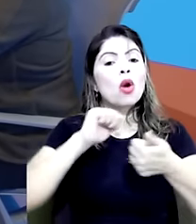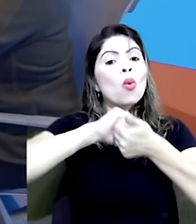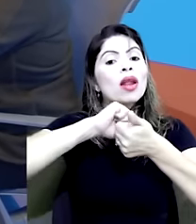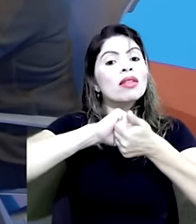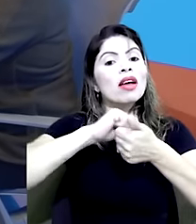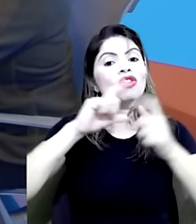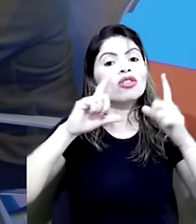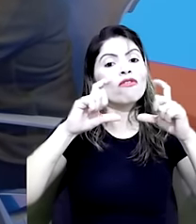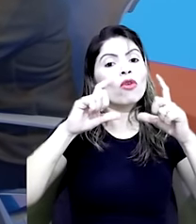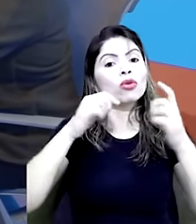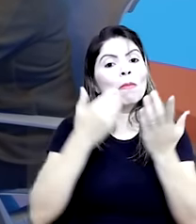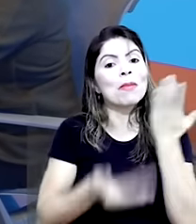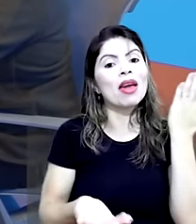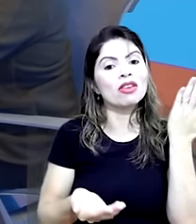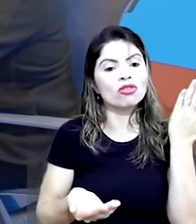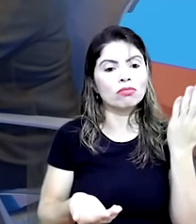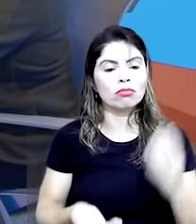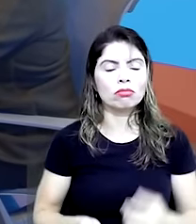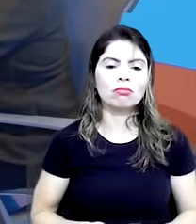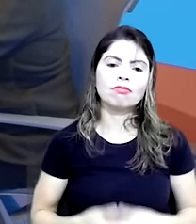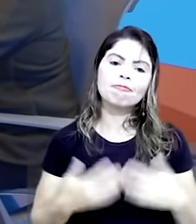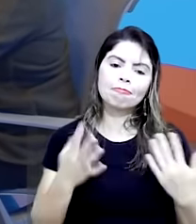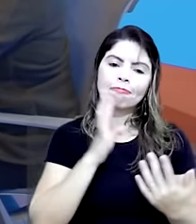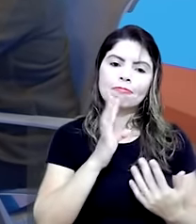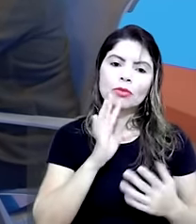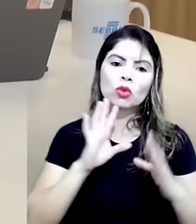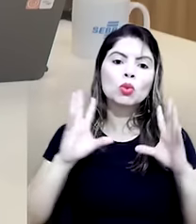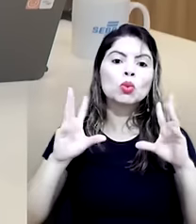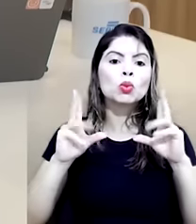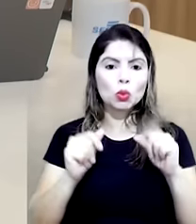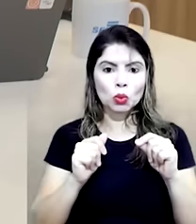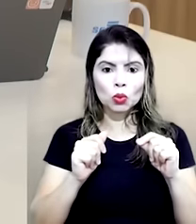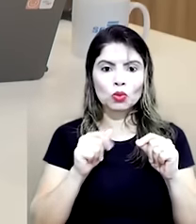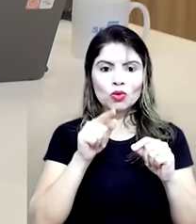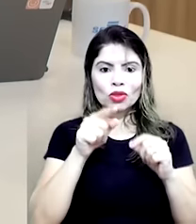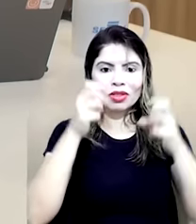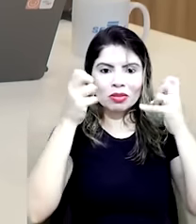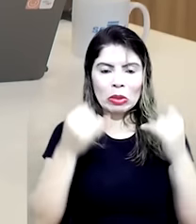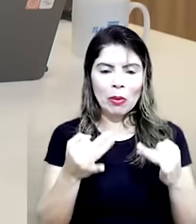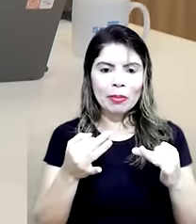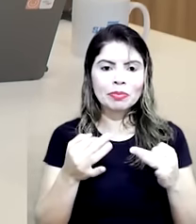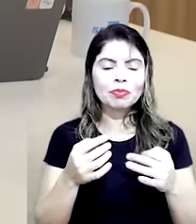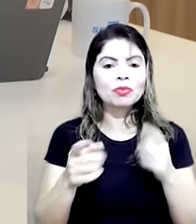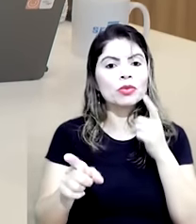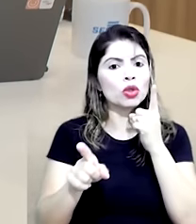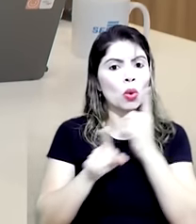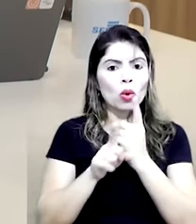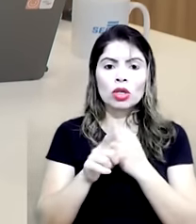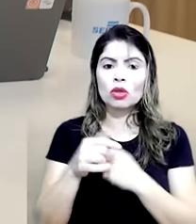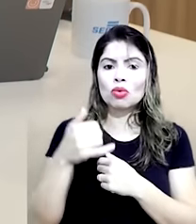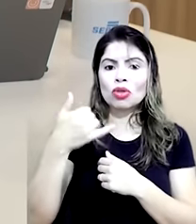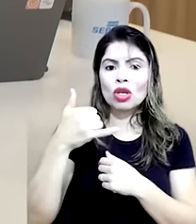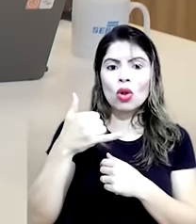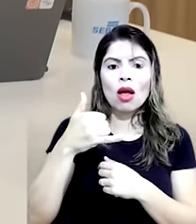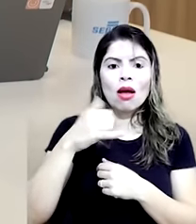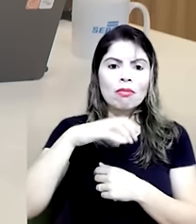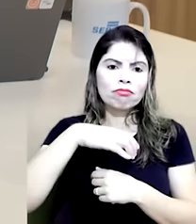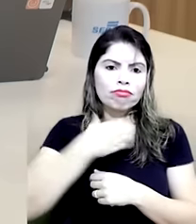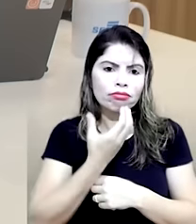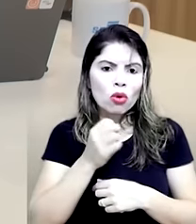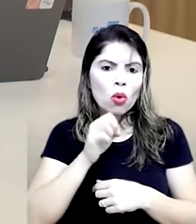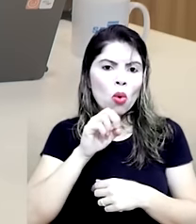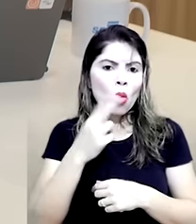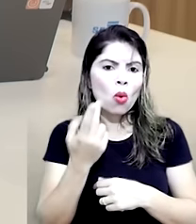qualidade legal todos esses recursos que você trouxe então eu encontro tanto num celular que é iPhone no Android